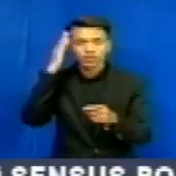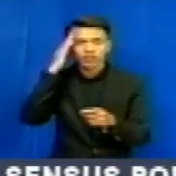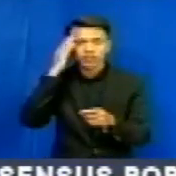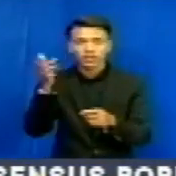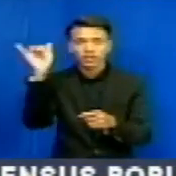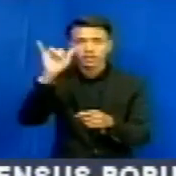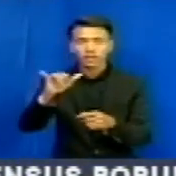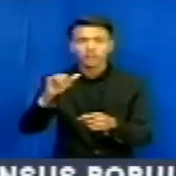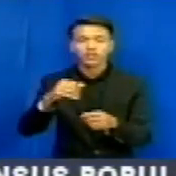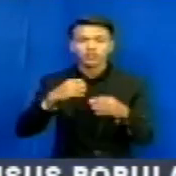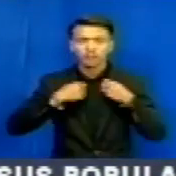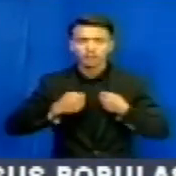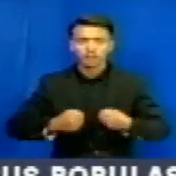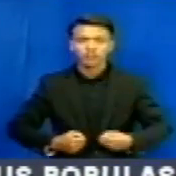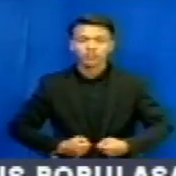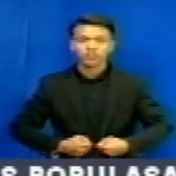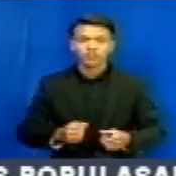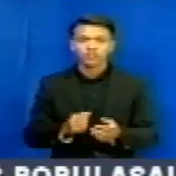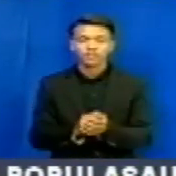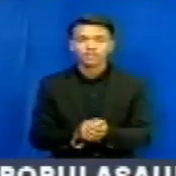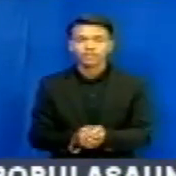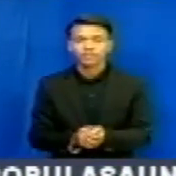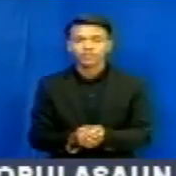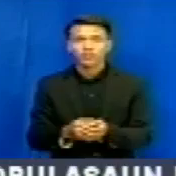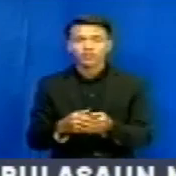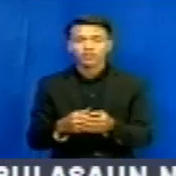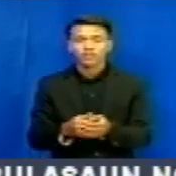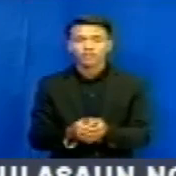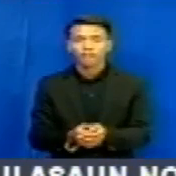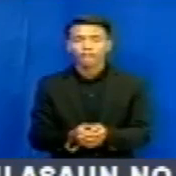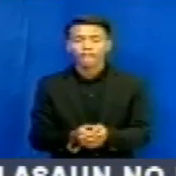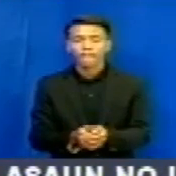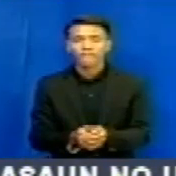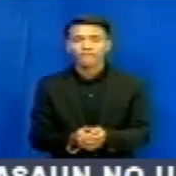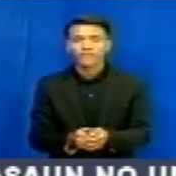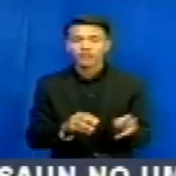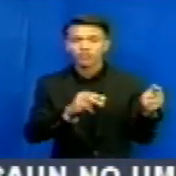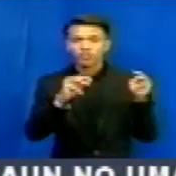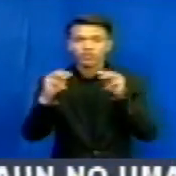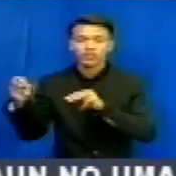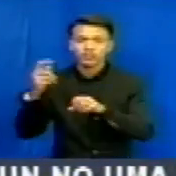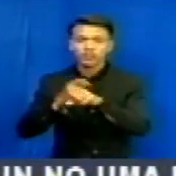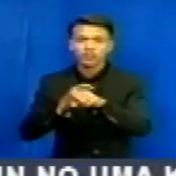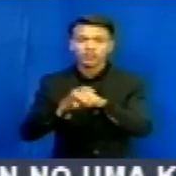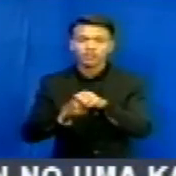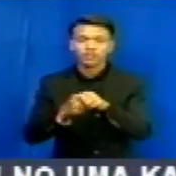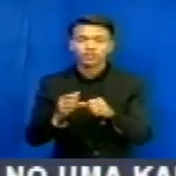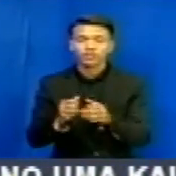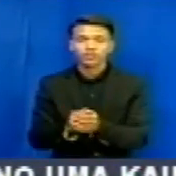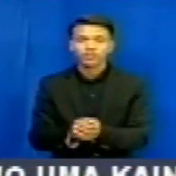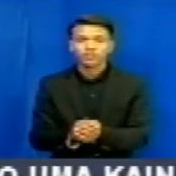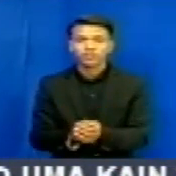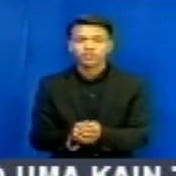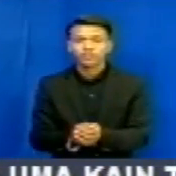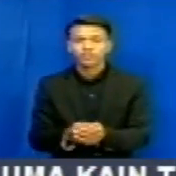hatene sirania condição. Agora que te recata, mudança de clima, mudança de clima, depois o romano vai ser né, então